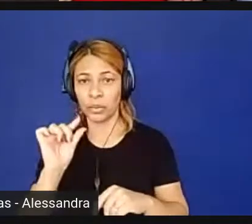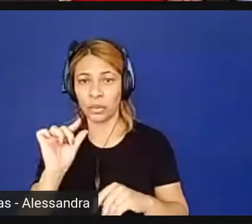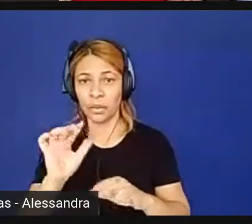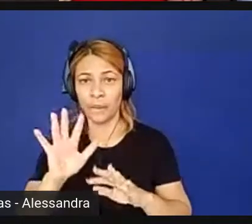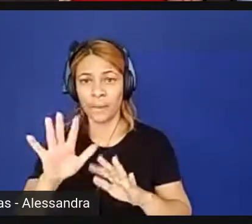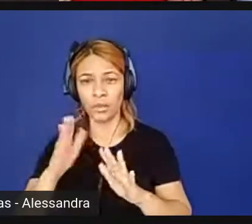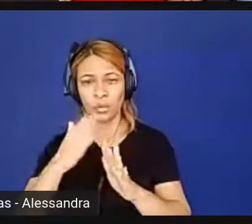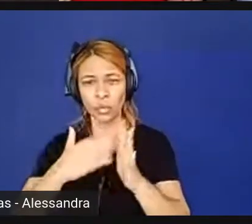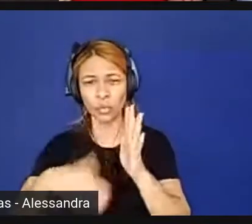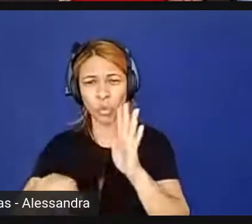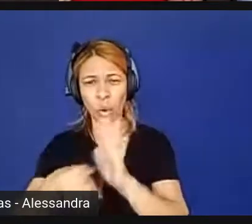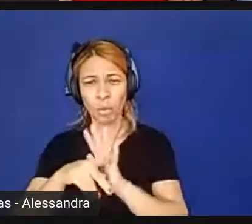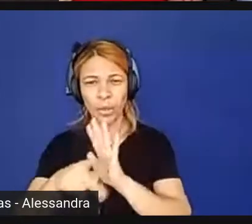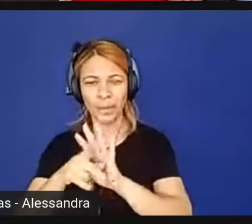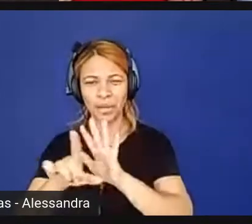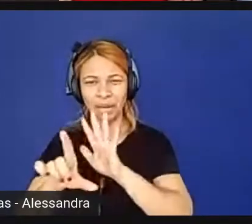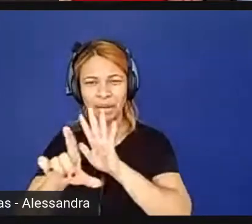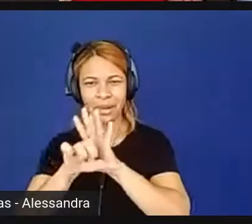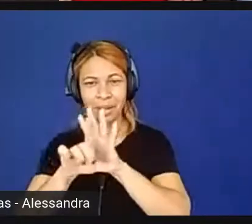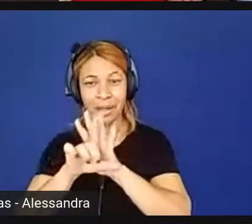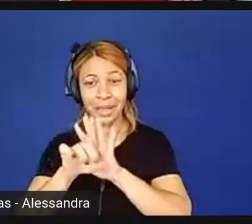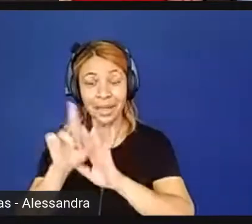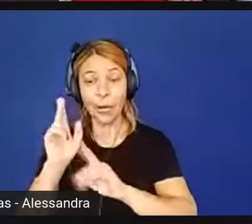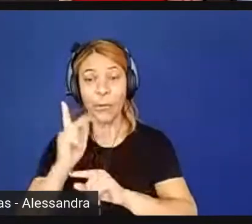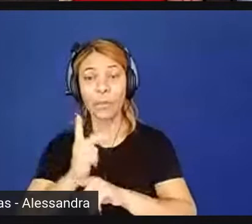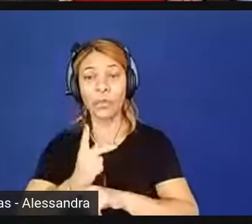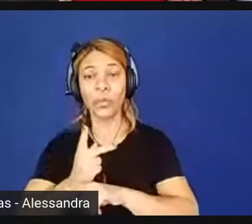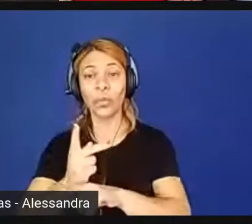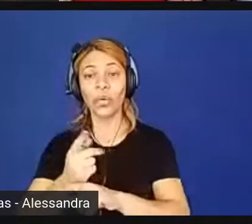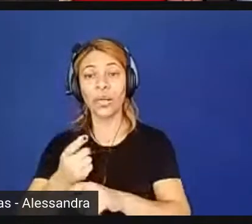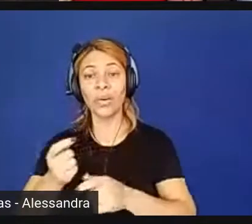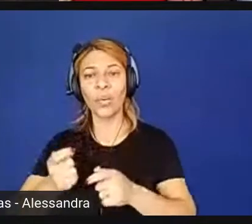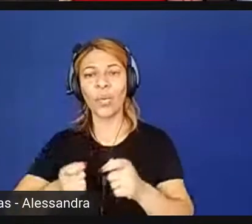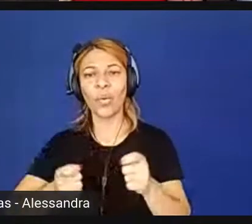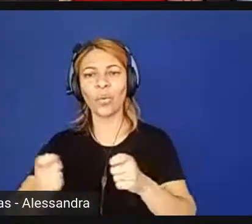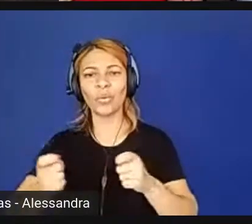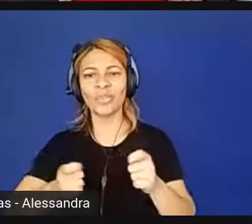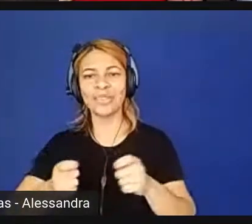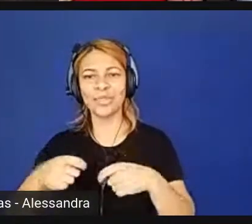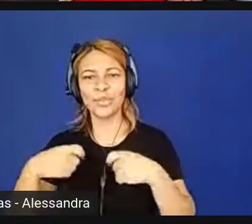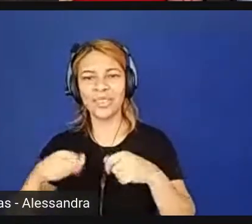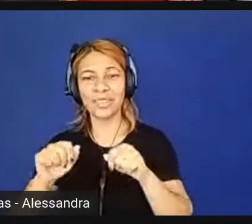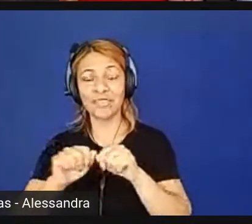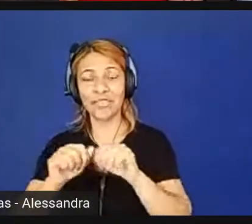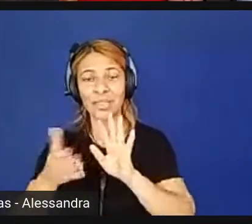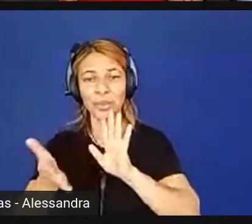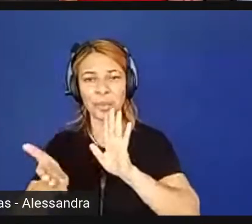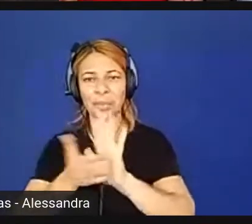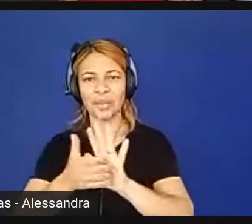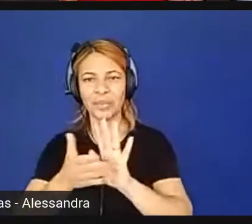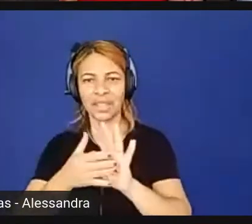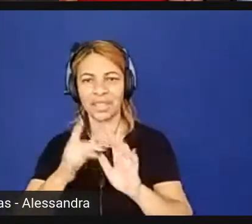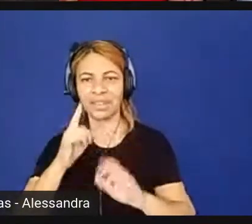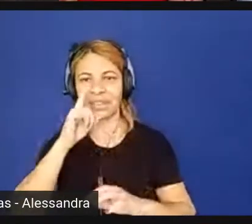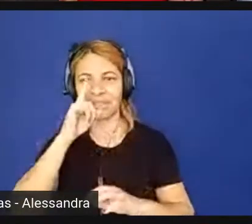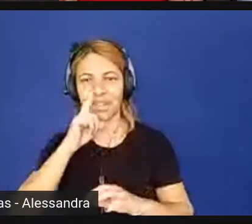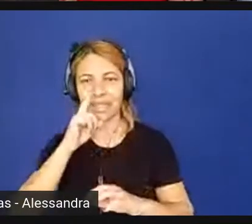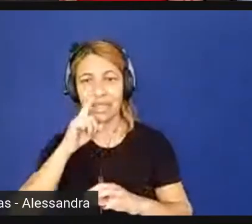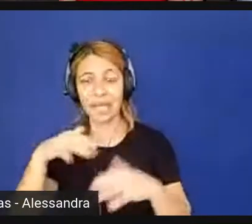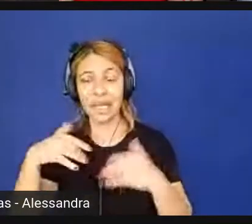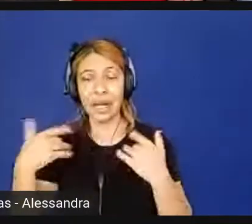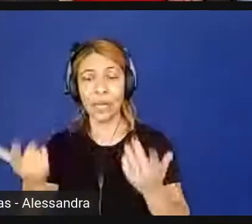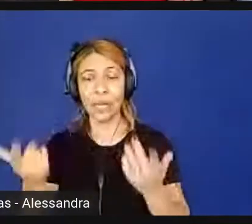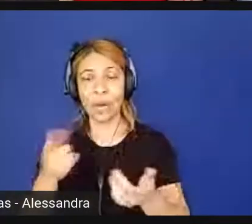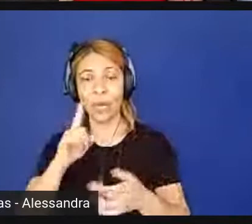instrumento legislativo que procura controlar uma relação, ela tem que ser feita pautada em riscos. Quais são os riscos dessa